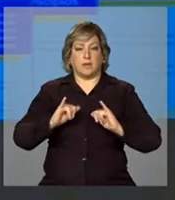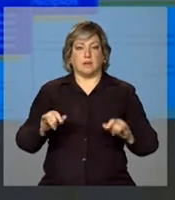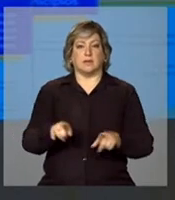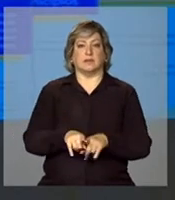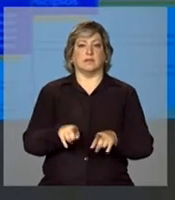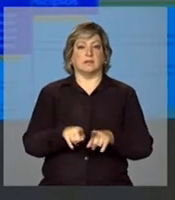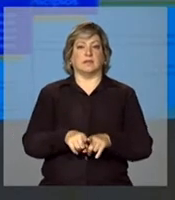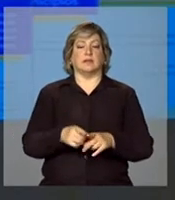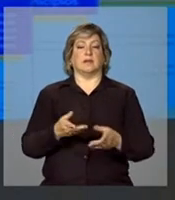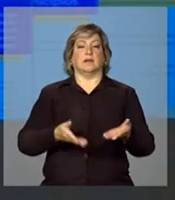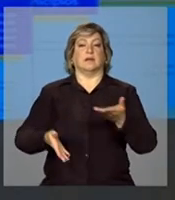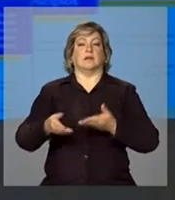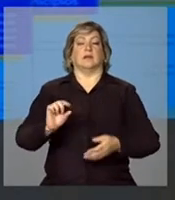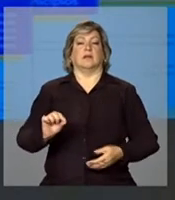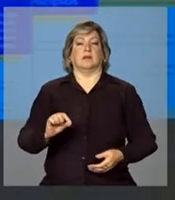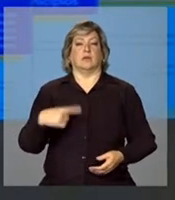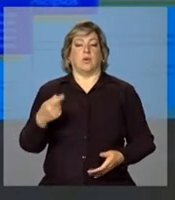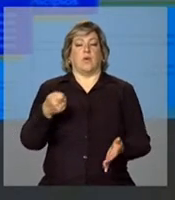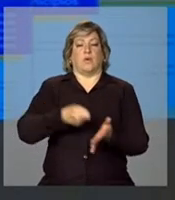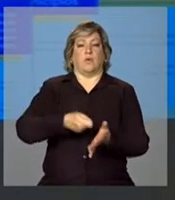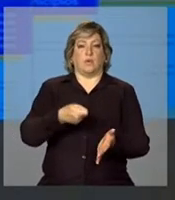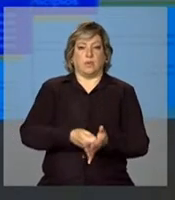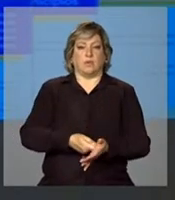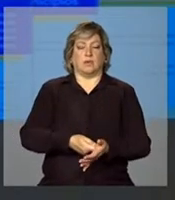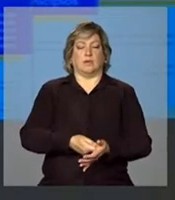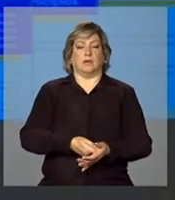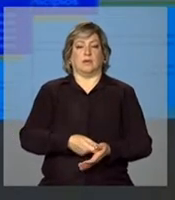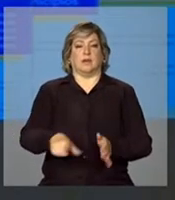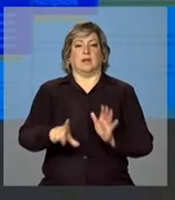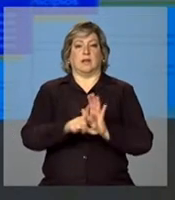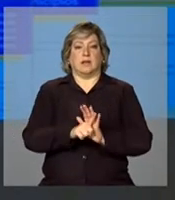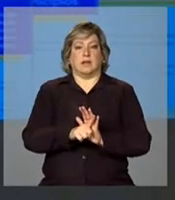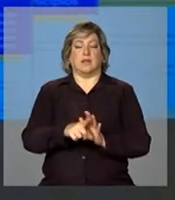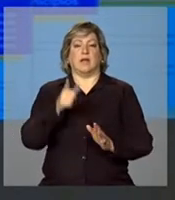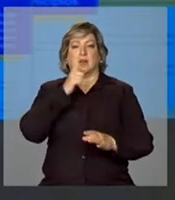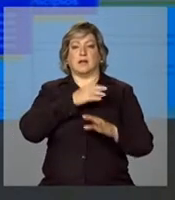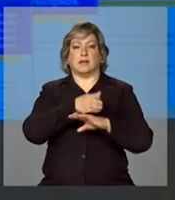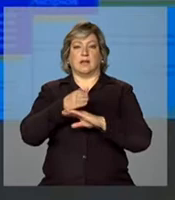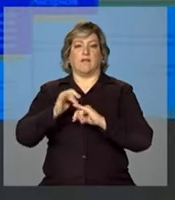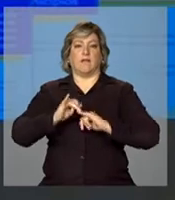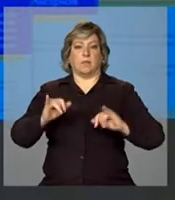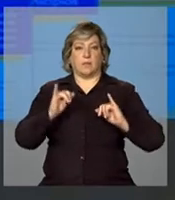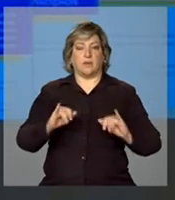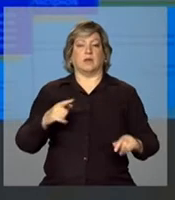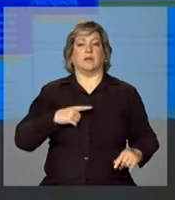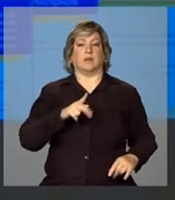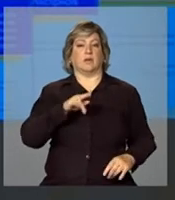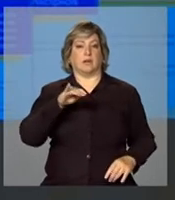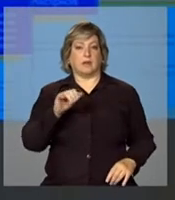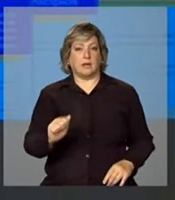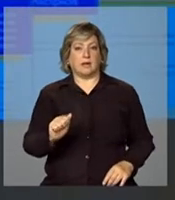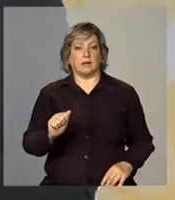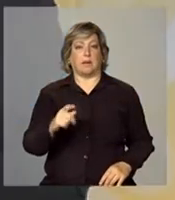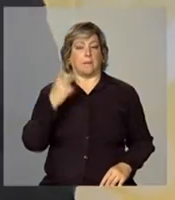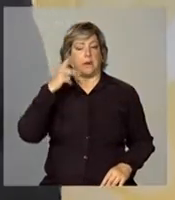os requerimentos, as exigências da lei de acesso à informação, e um guia para a elaboração de portal das transparências.